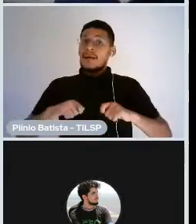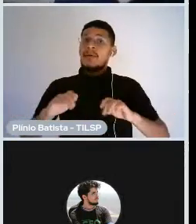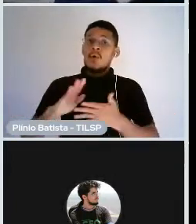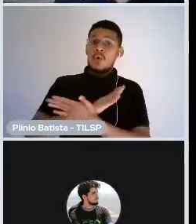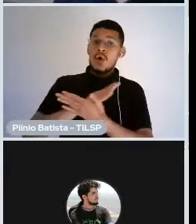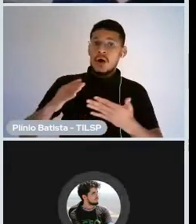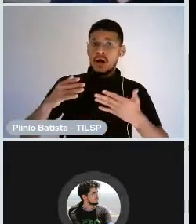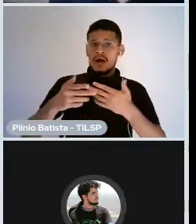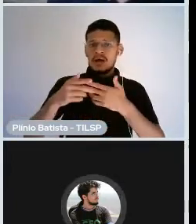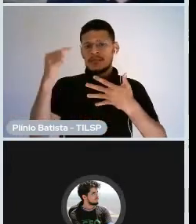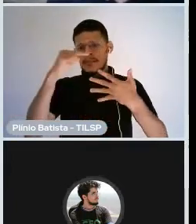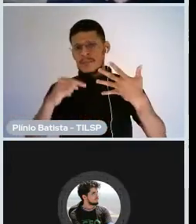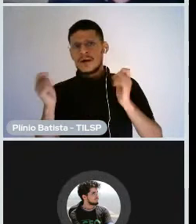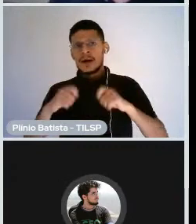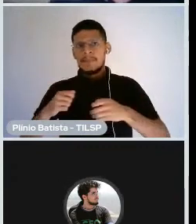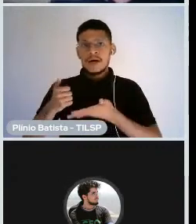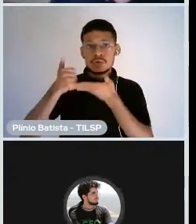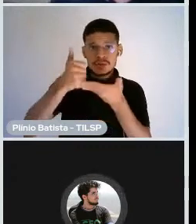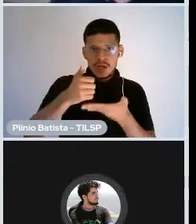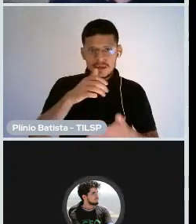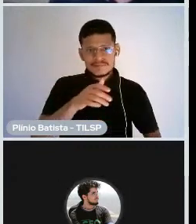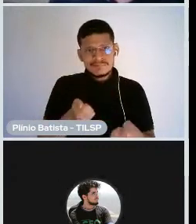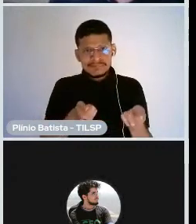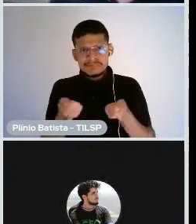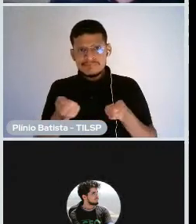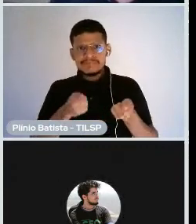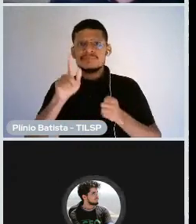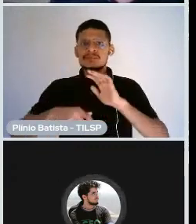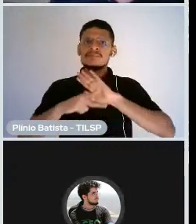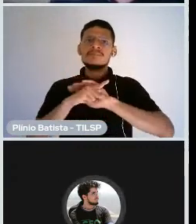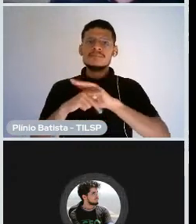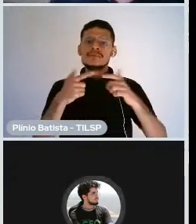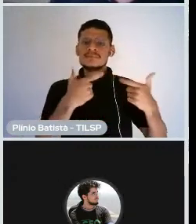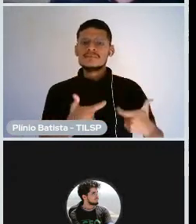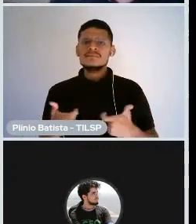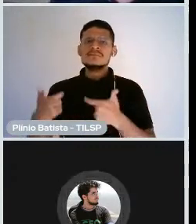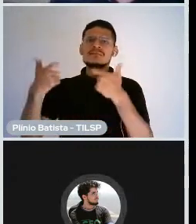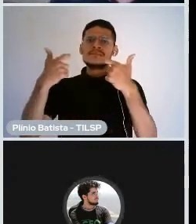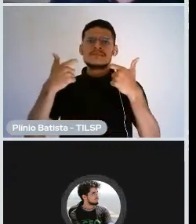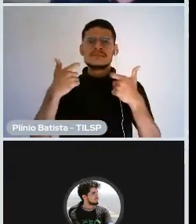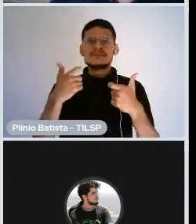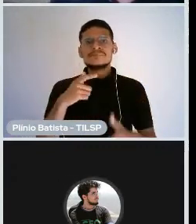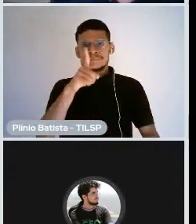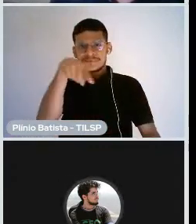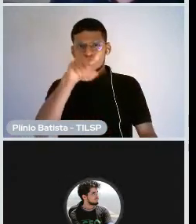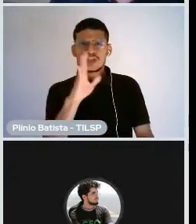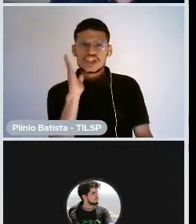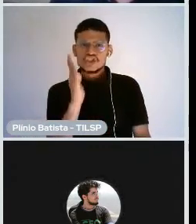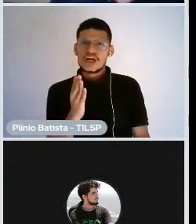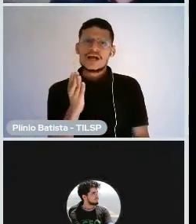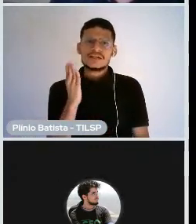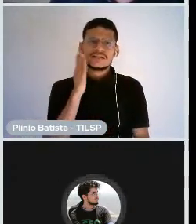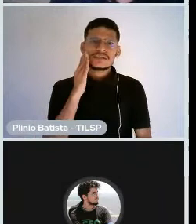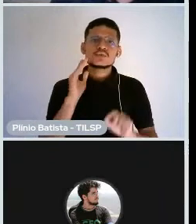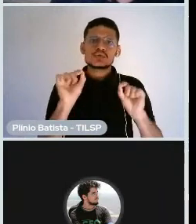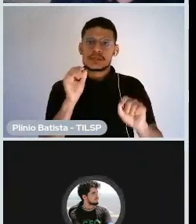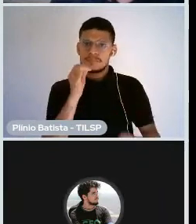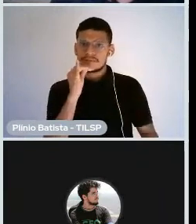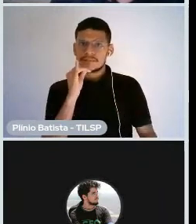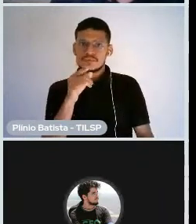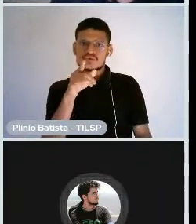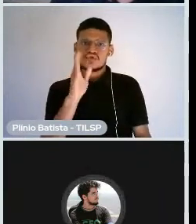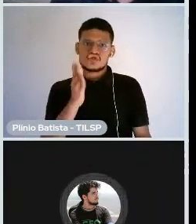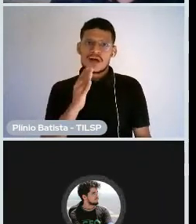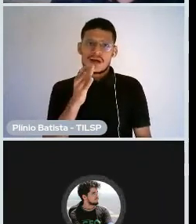né, também é a questão das guerras, né? Quem é mais fã vai conseguir entender, quem já